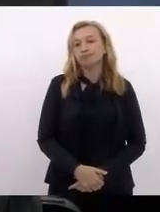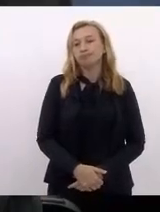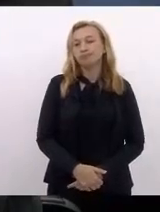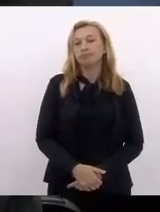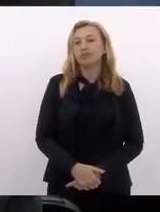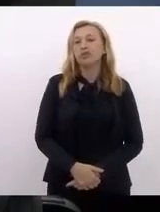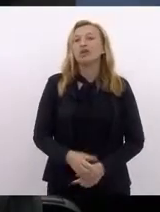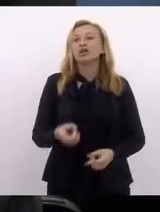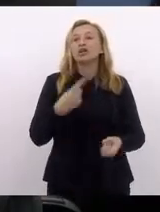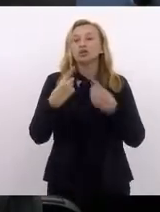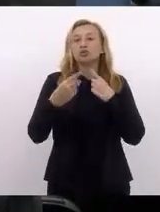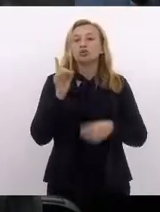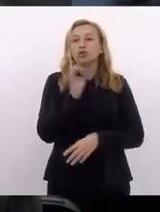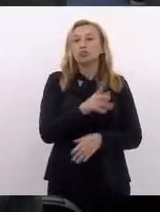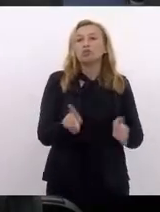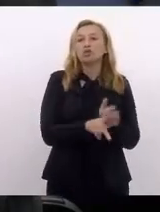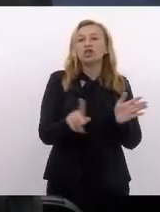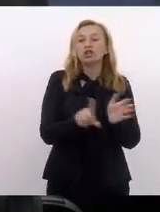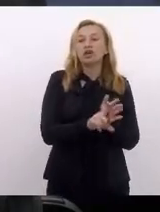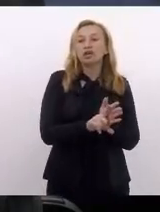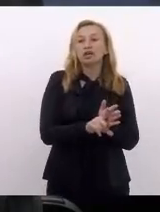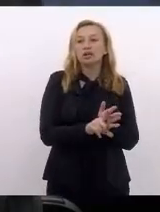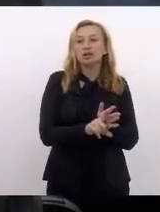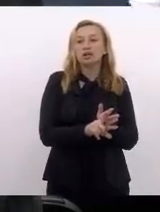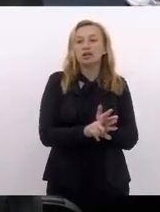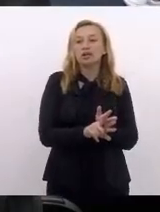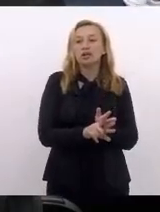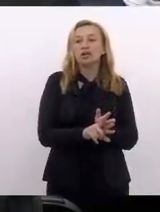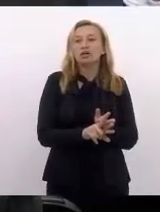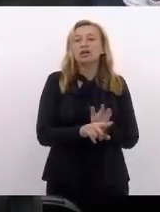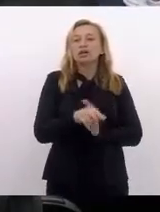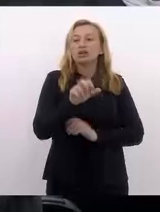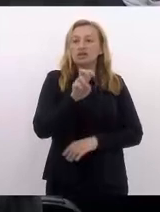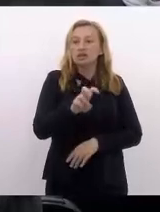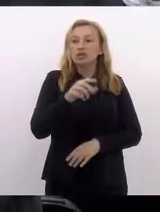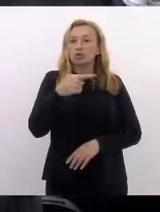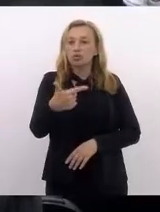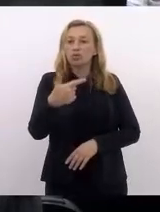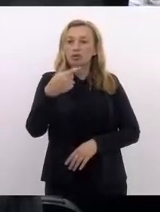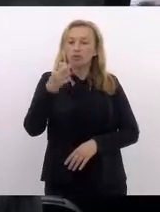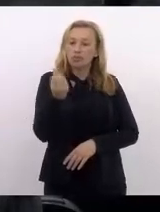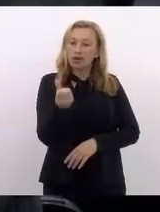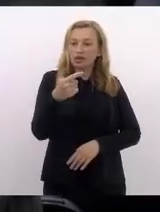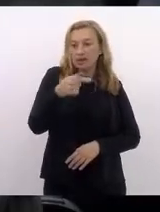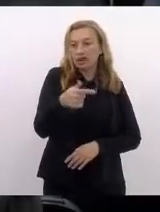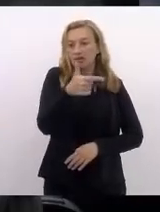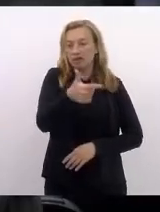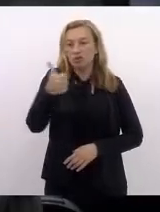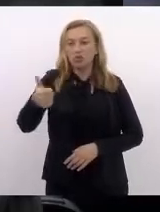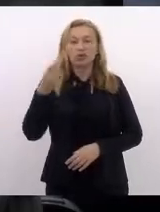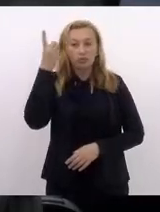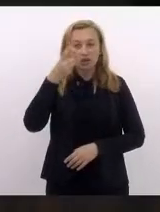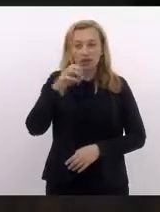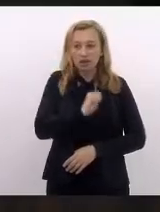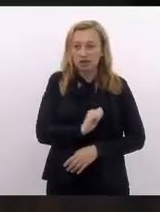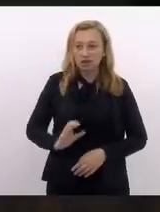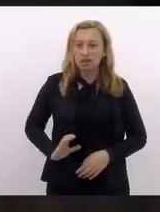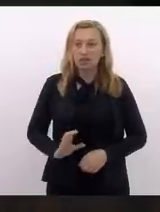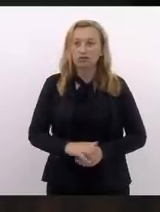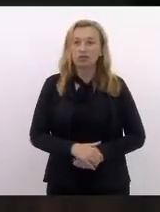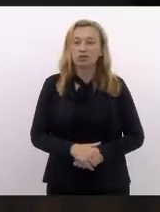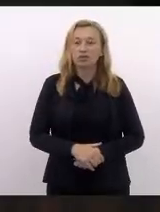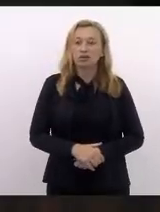em regime de urgência definição de cá projeto de lei cabelo 5267 21 de autoria do deputado André Ceciliano